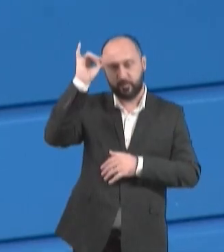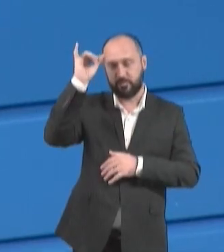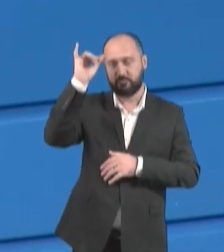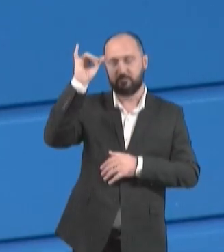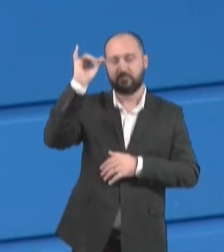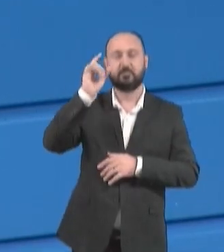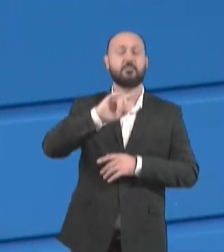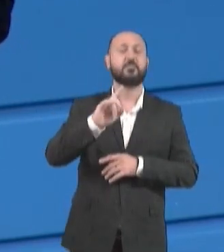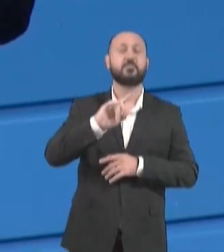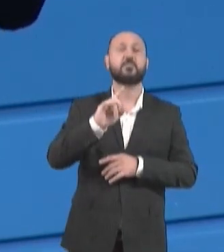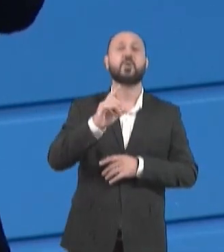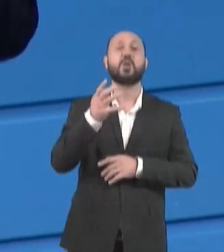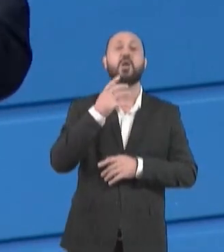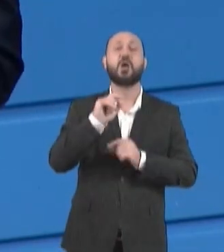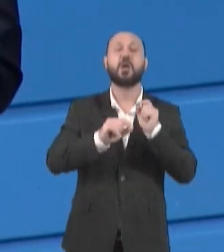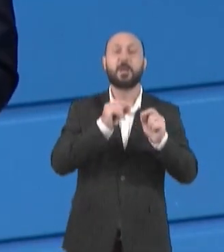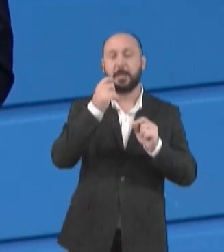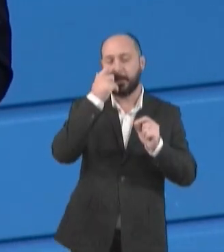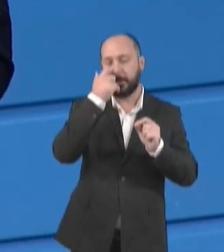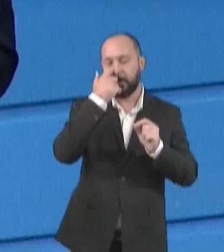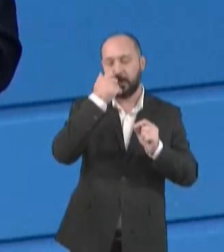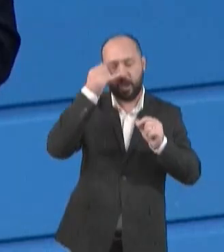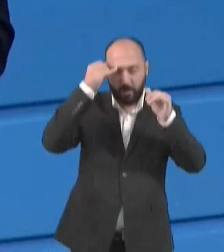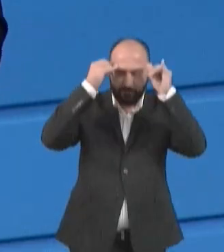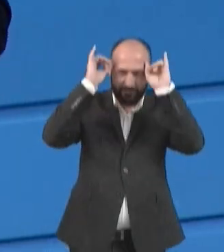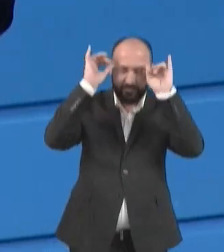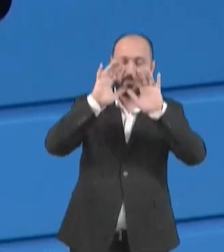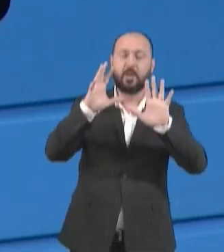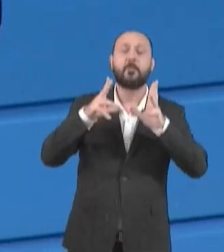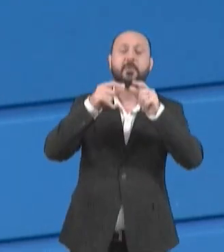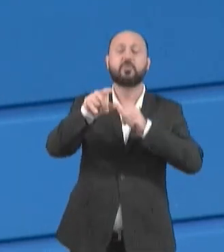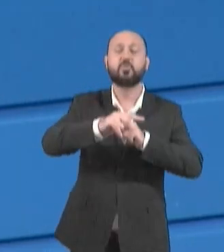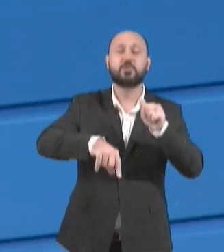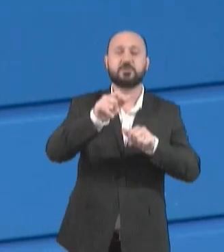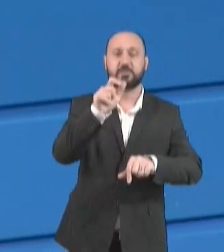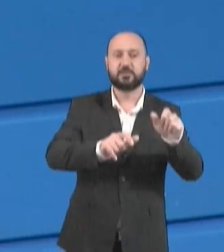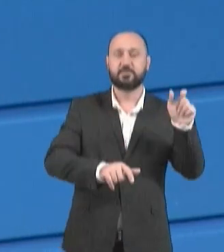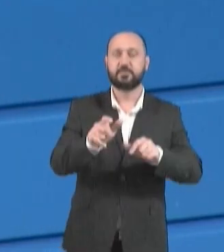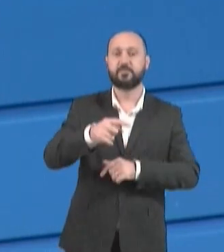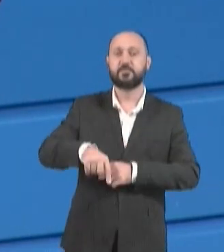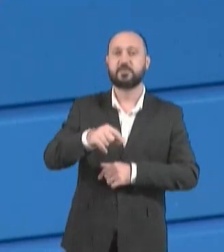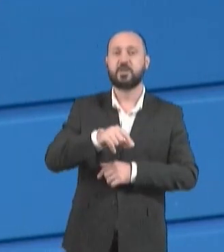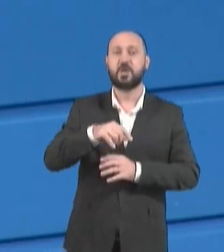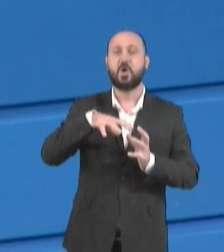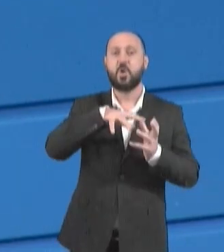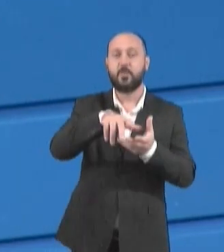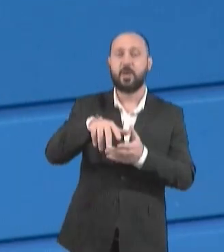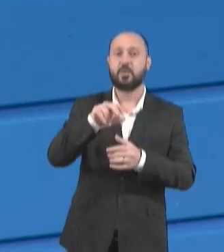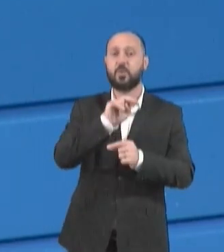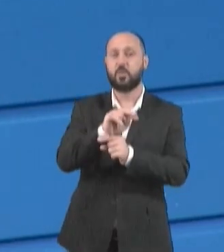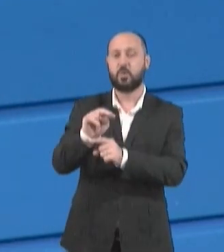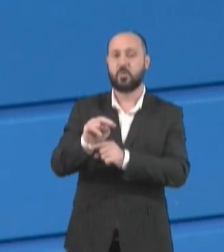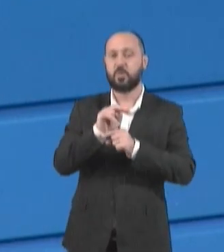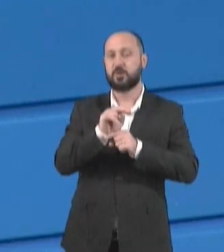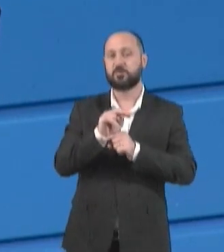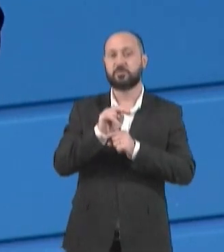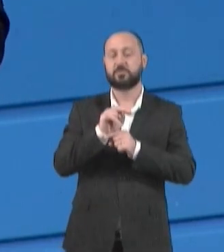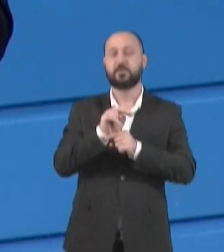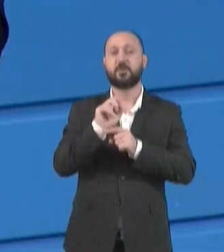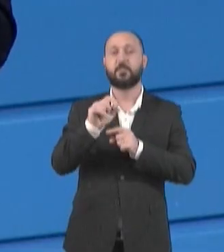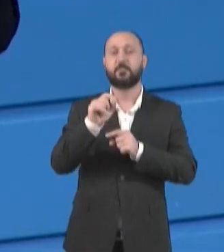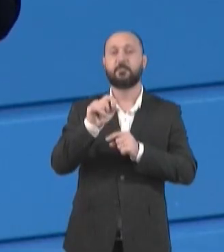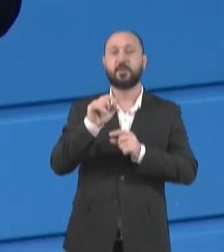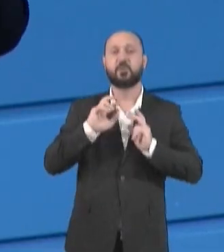vaca, mas ela quer um ambiente saudável para todas as pessoas, um planeta preservado, para